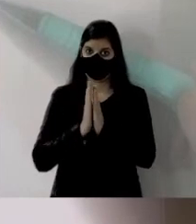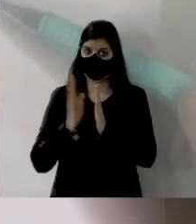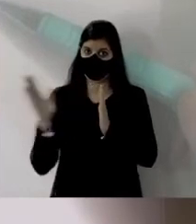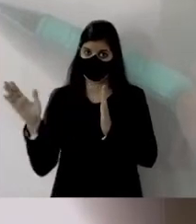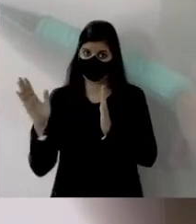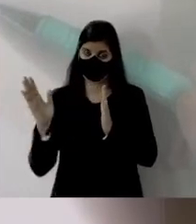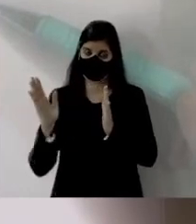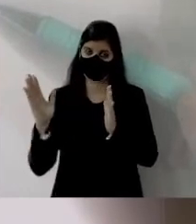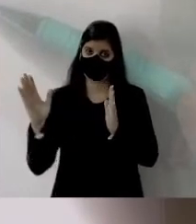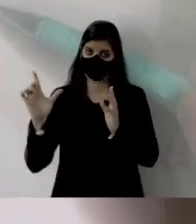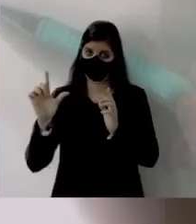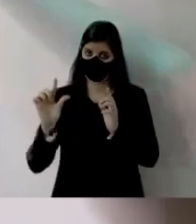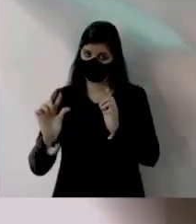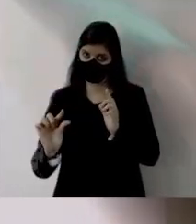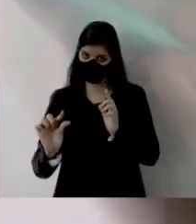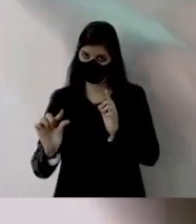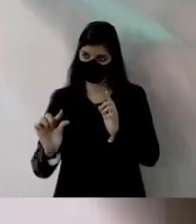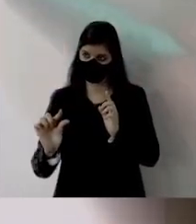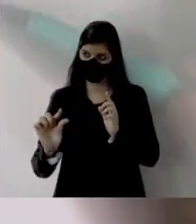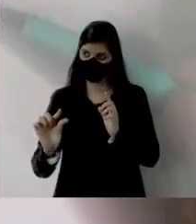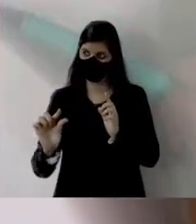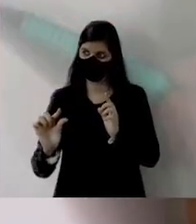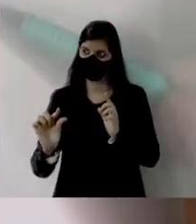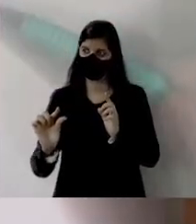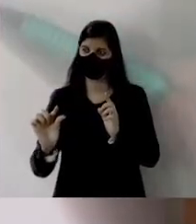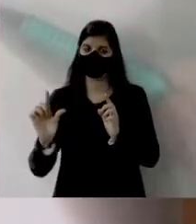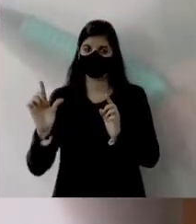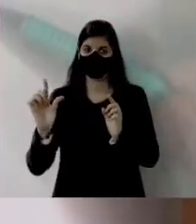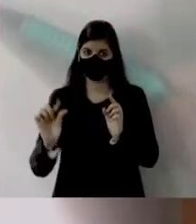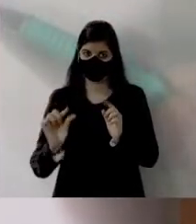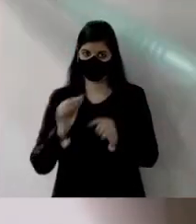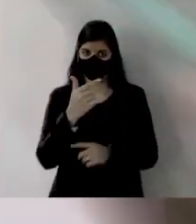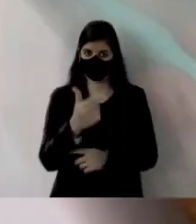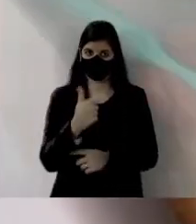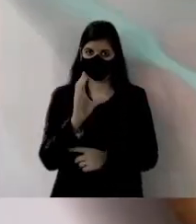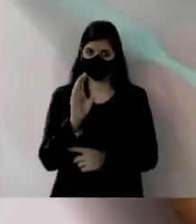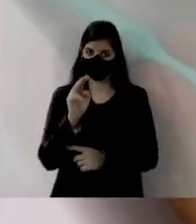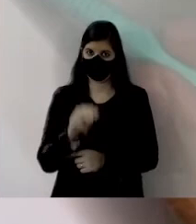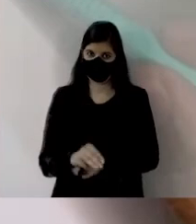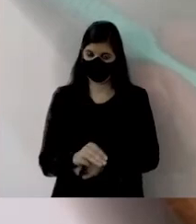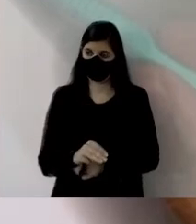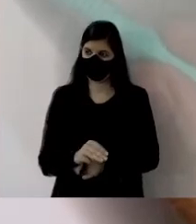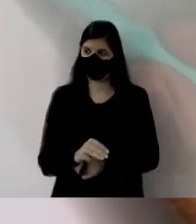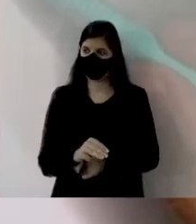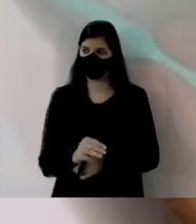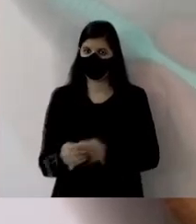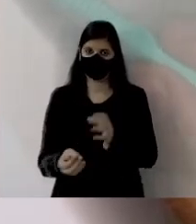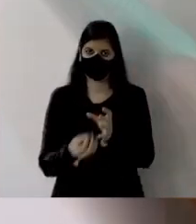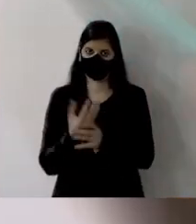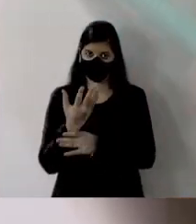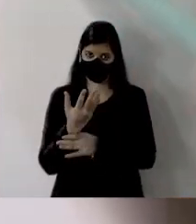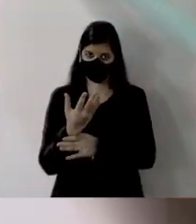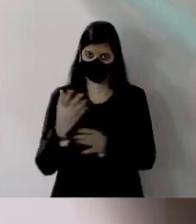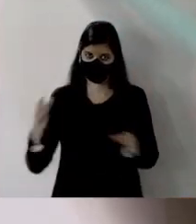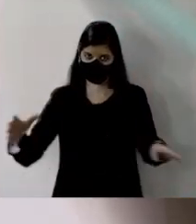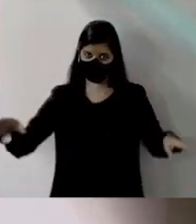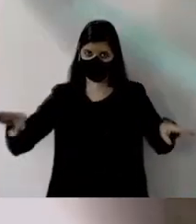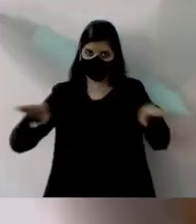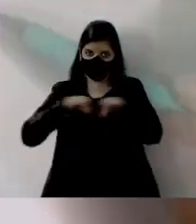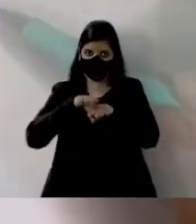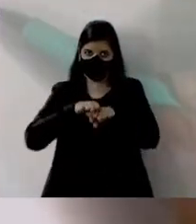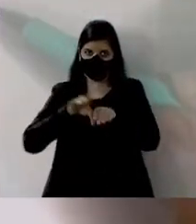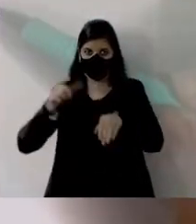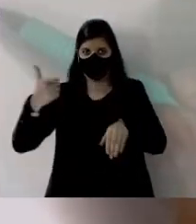base menor, certo? O lado é 2 centímetros, então a gente vai ter que construir perpendicularmente um segmento com